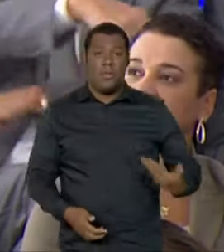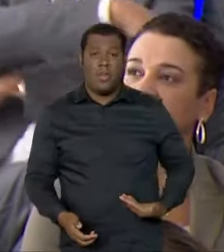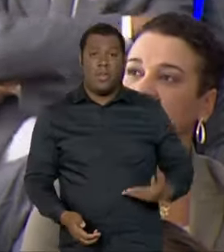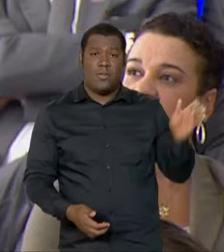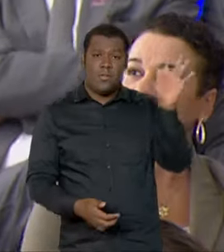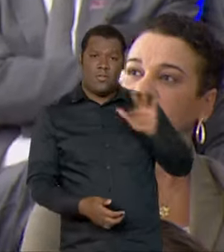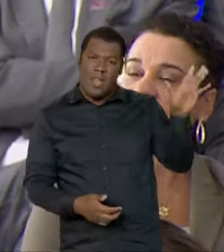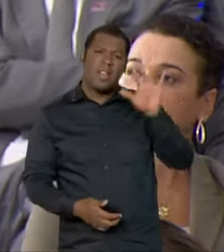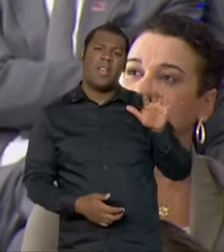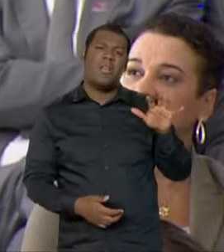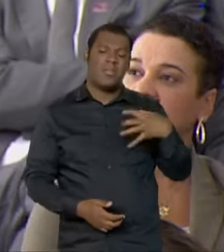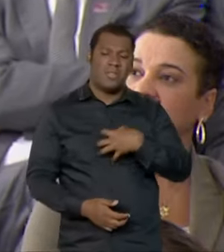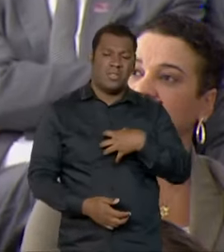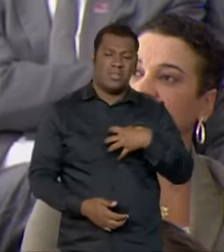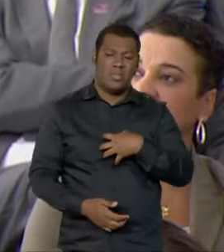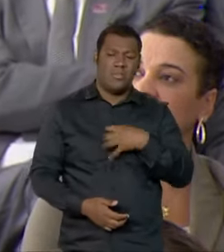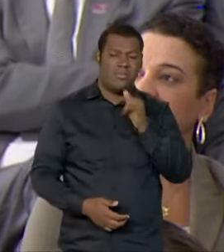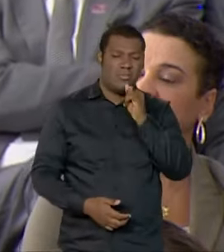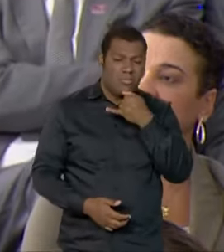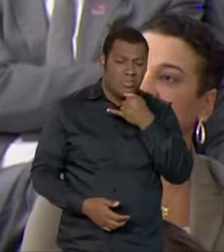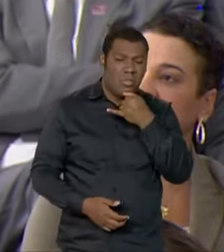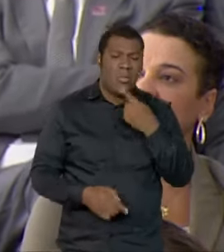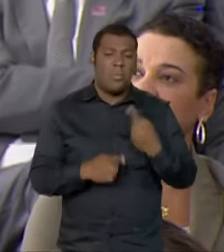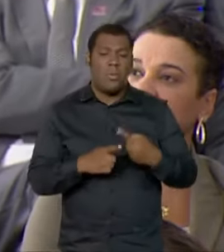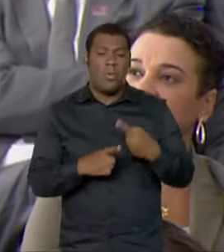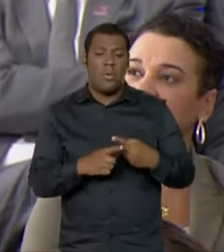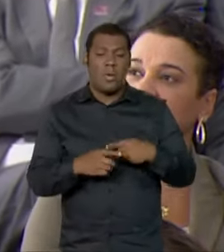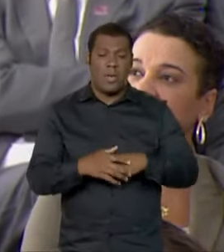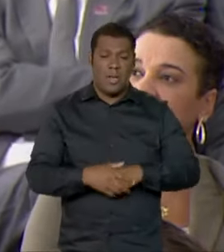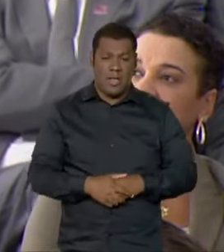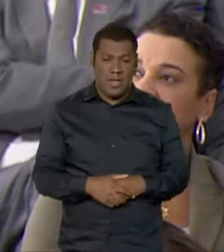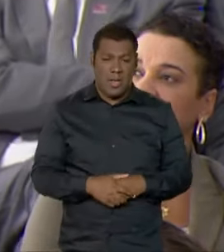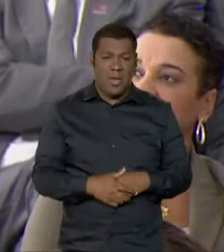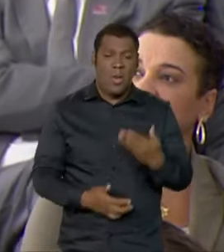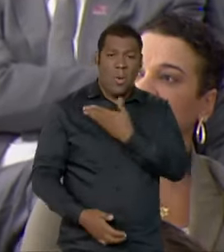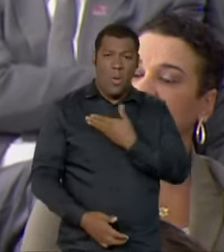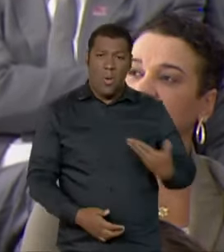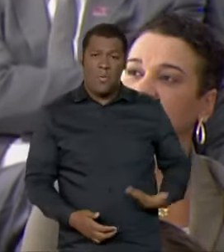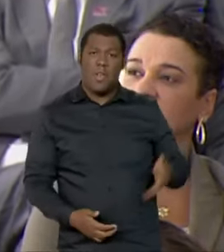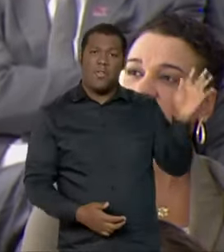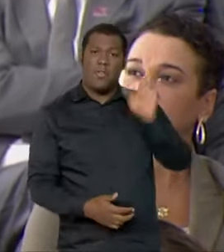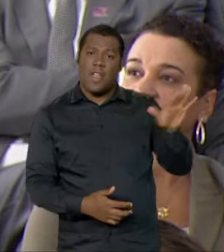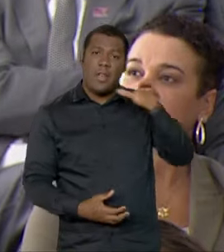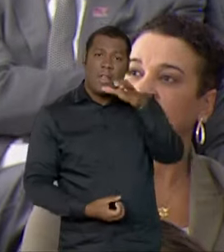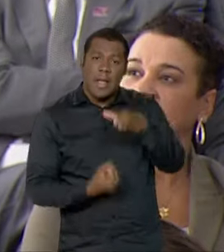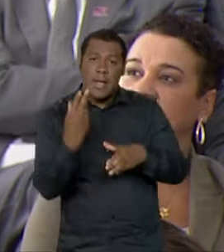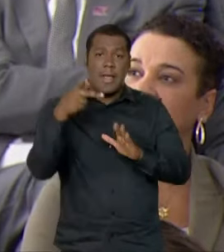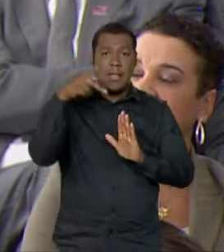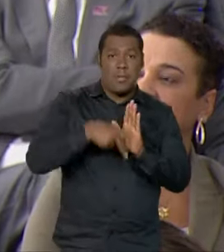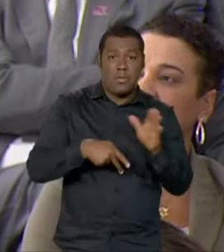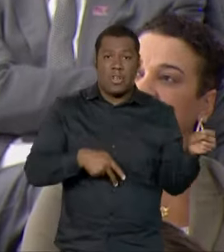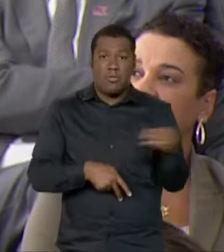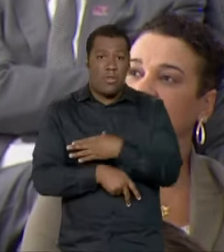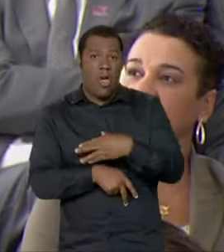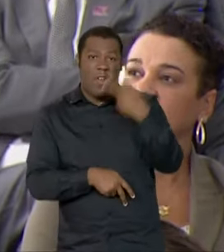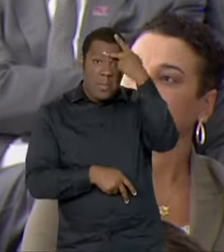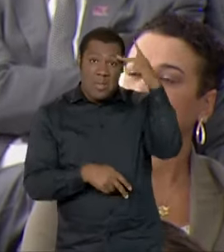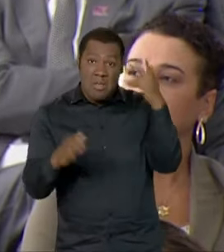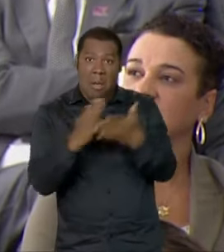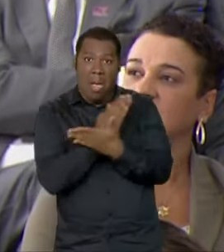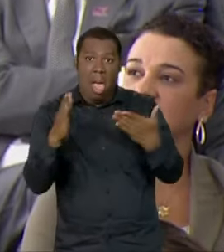muito desagradável, porque tudo que você faz é tratado como se fosse gasto. Tudo que você faz.